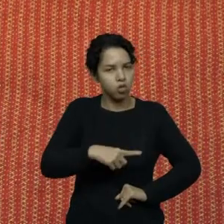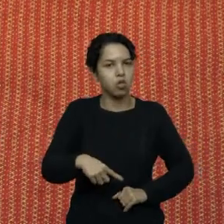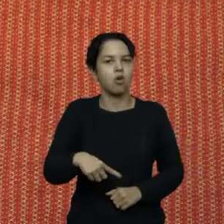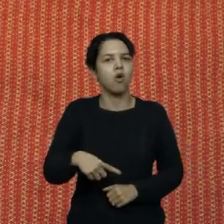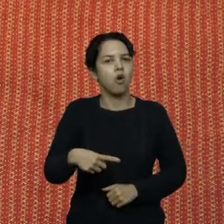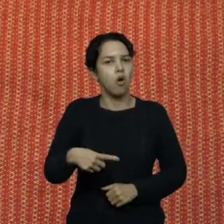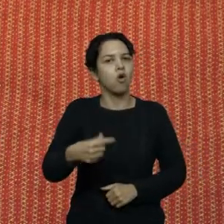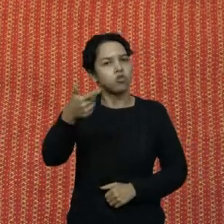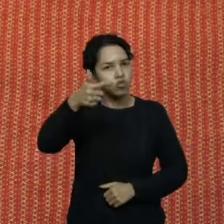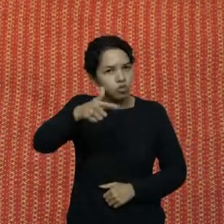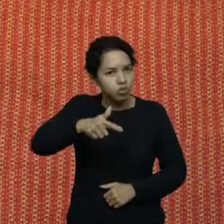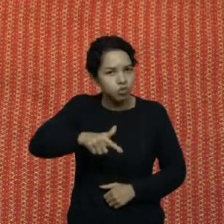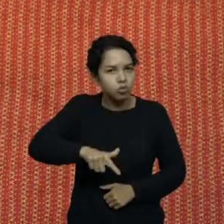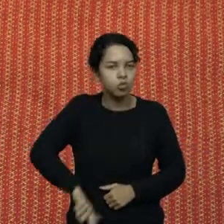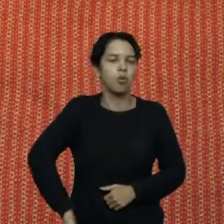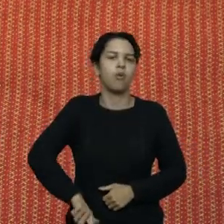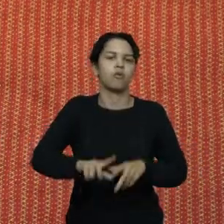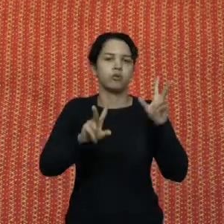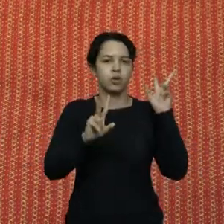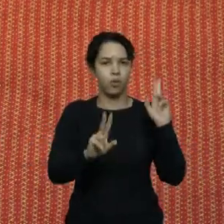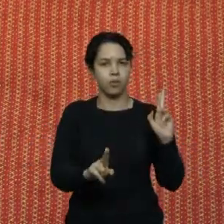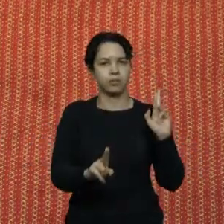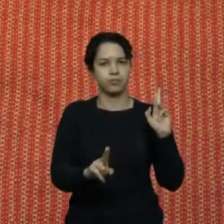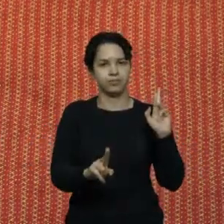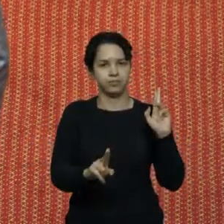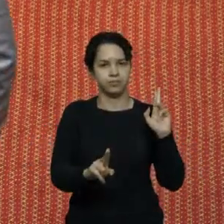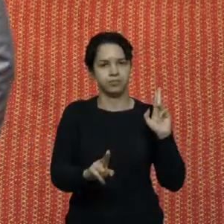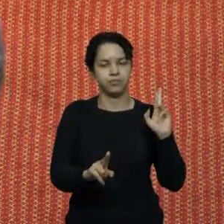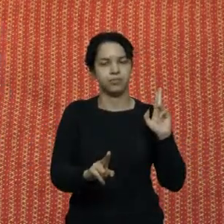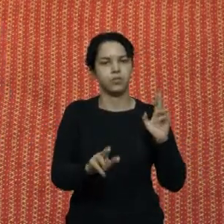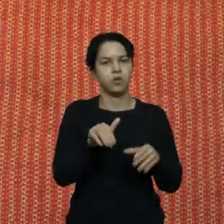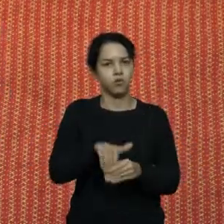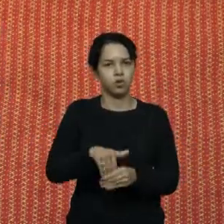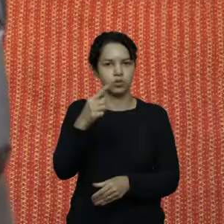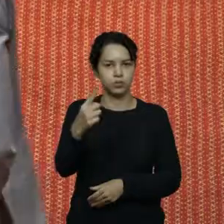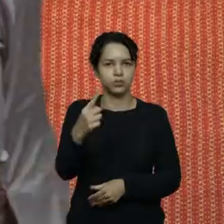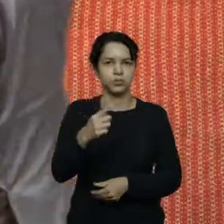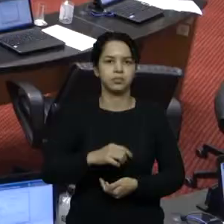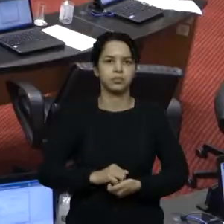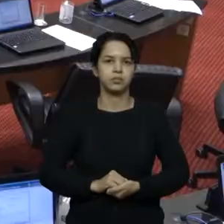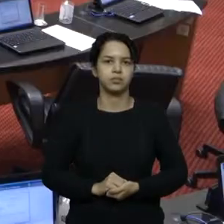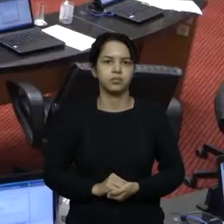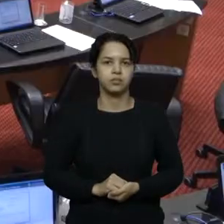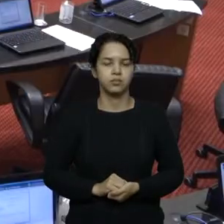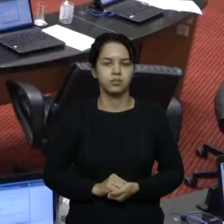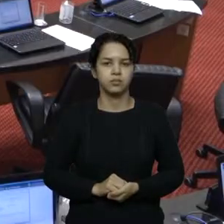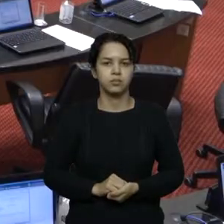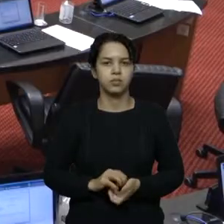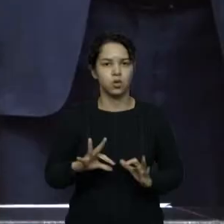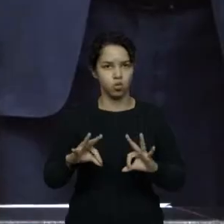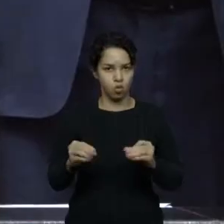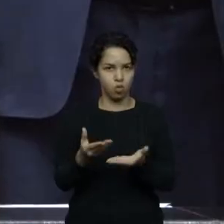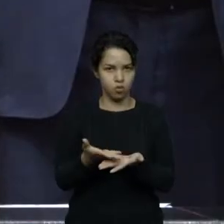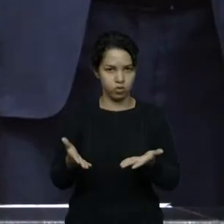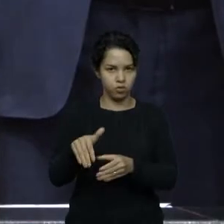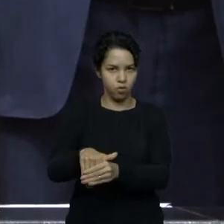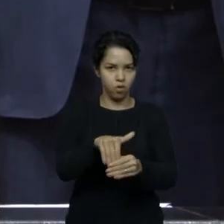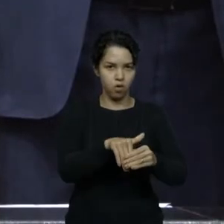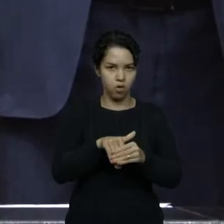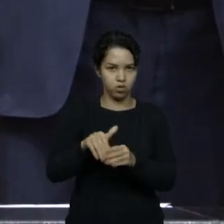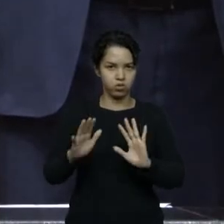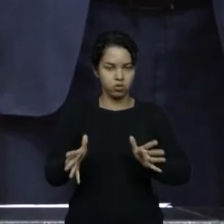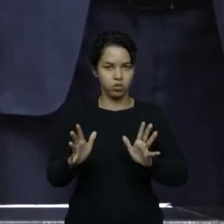repetir a dose a foto 1 a todos os deputados votaram